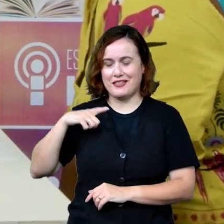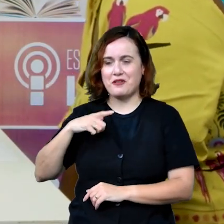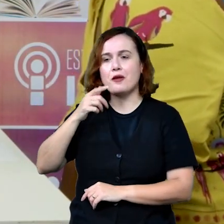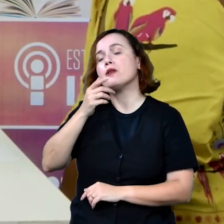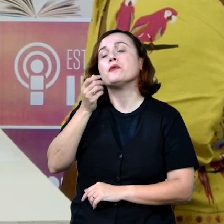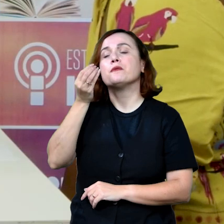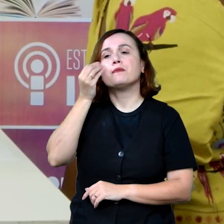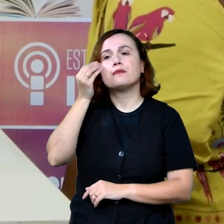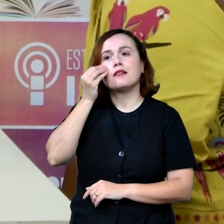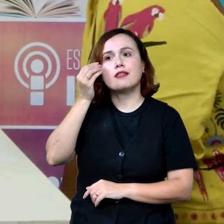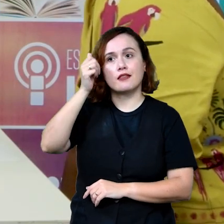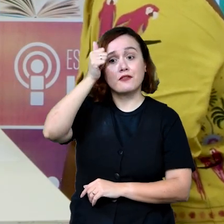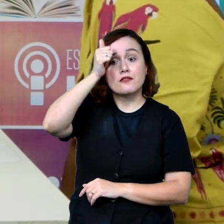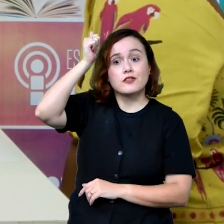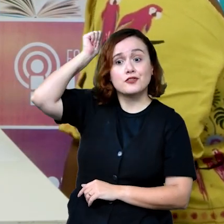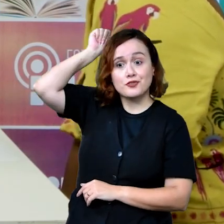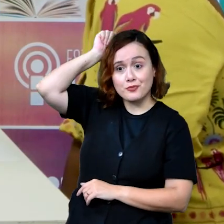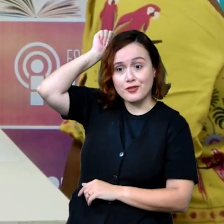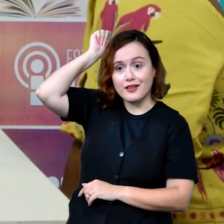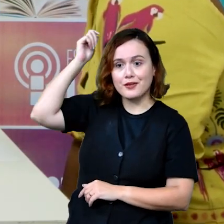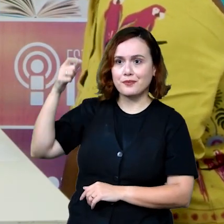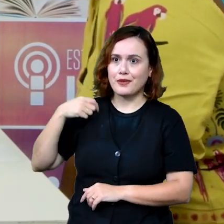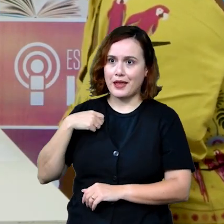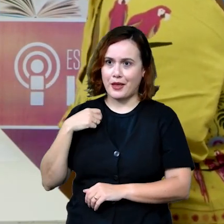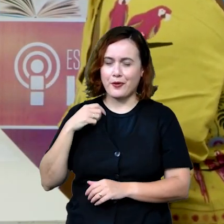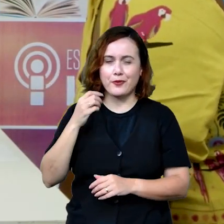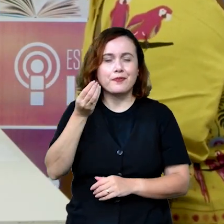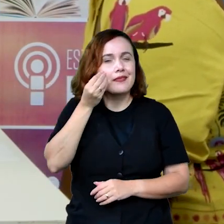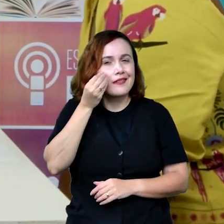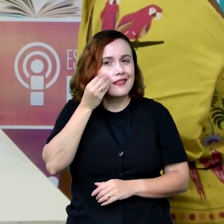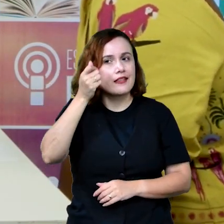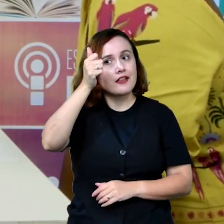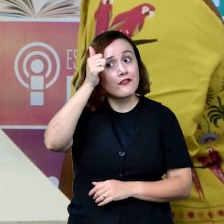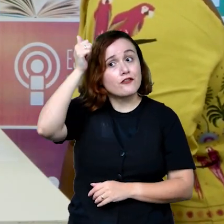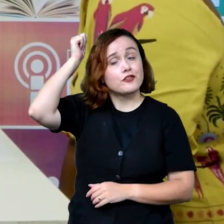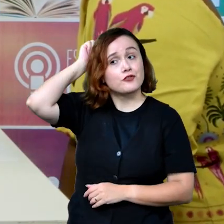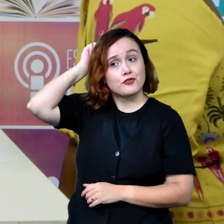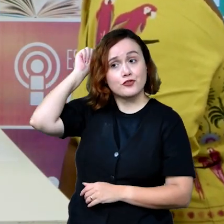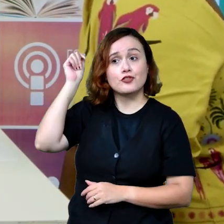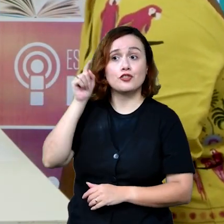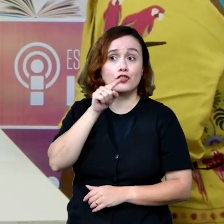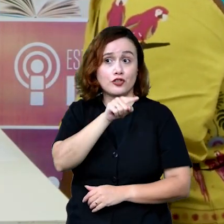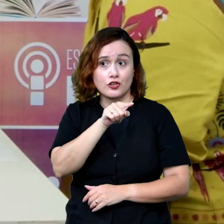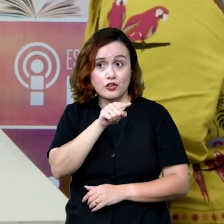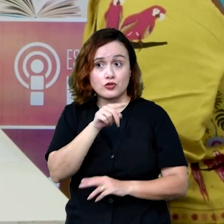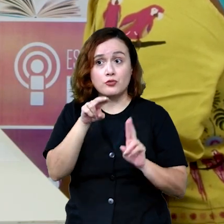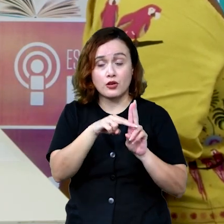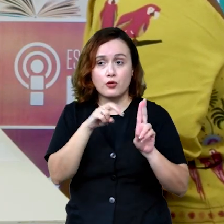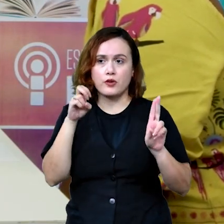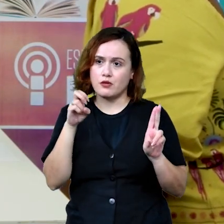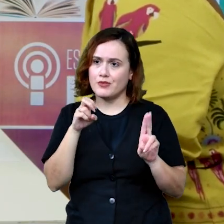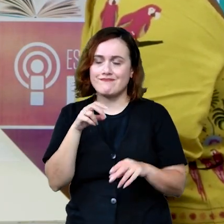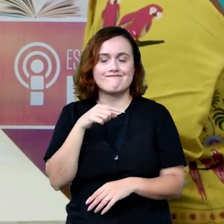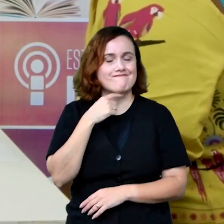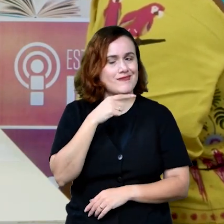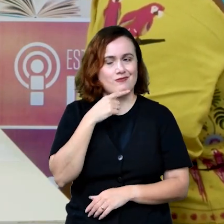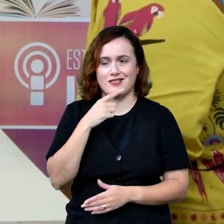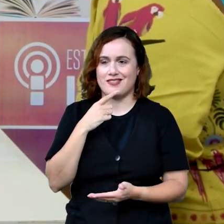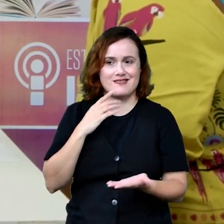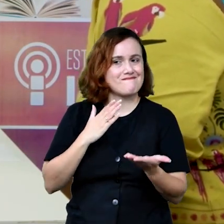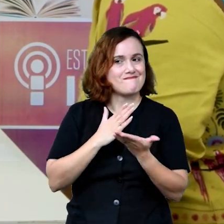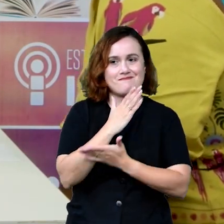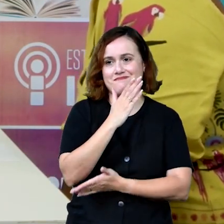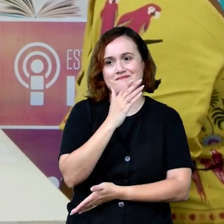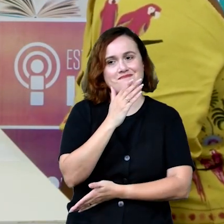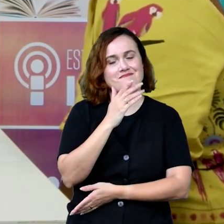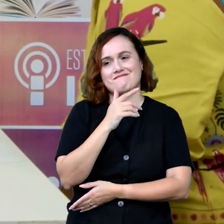estava tentando o vestibular, eu tentei o vestibular da UNB e não passei. Minha graduação é feita num ambiente particular, no UniCeub, e